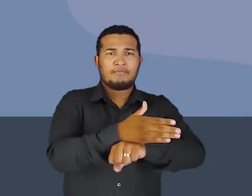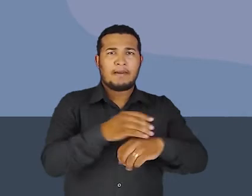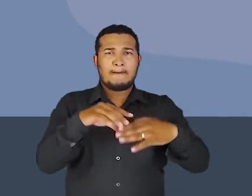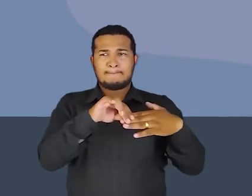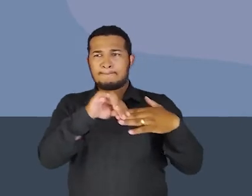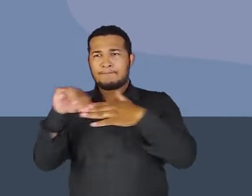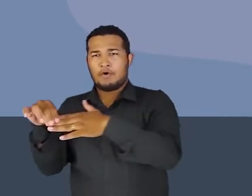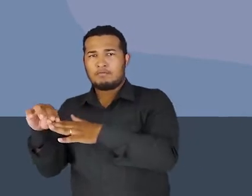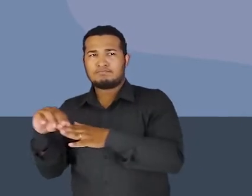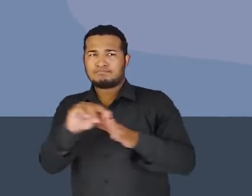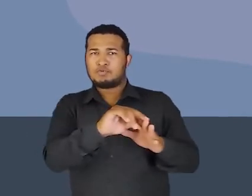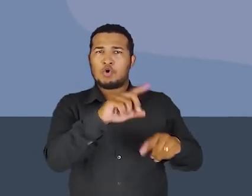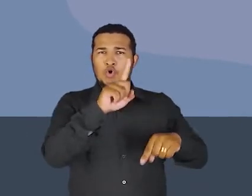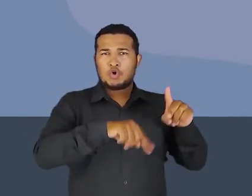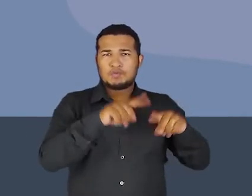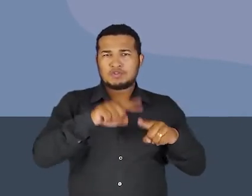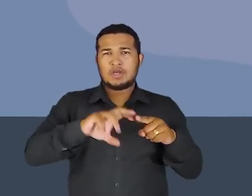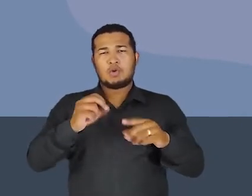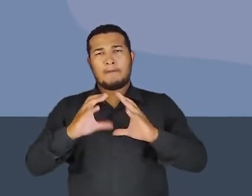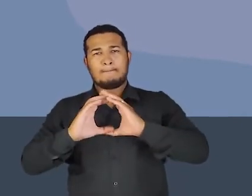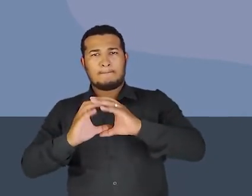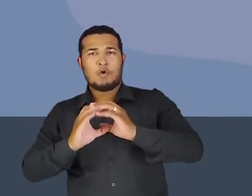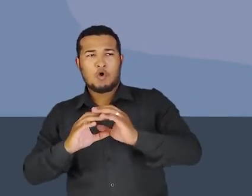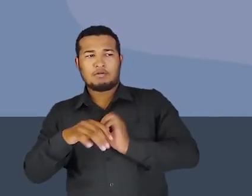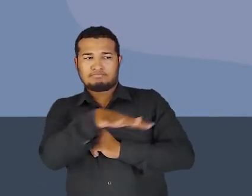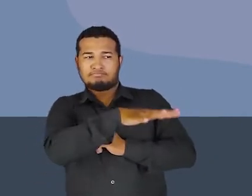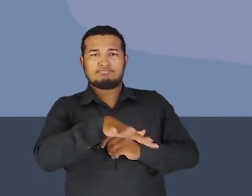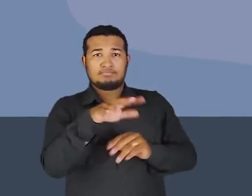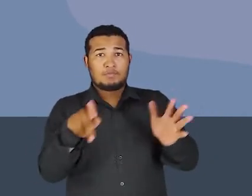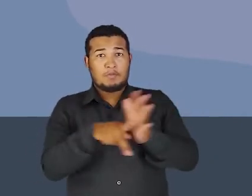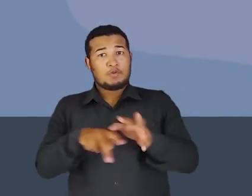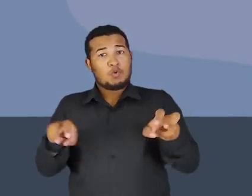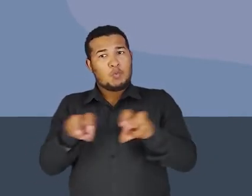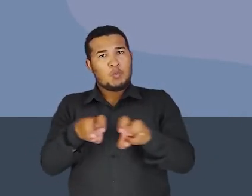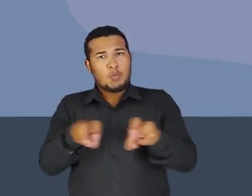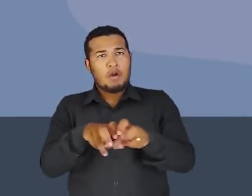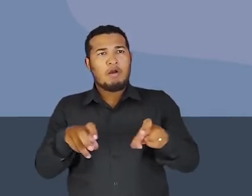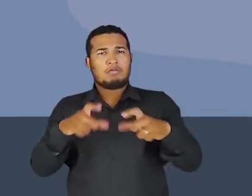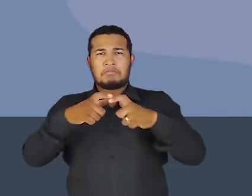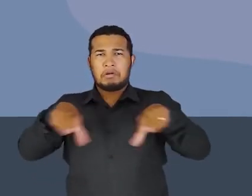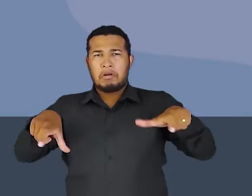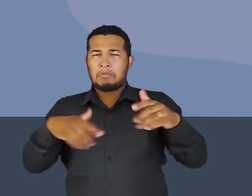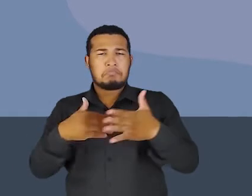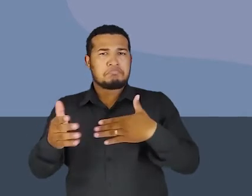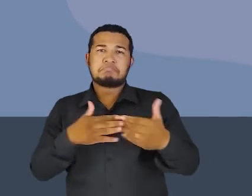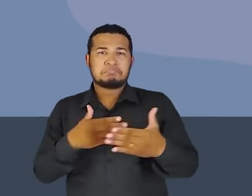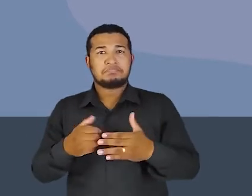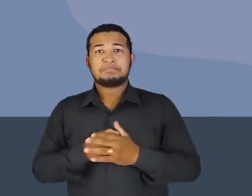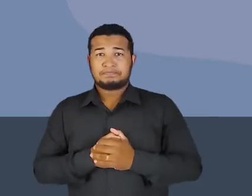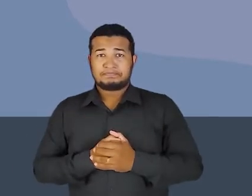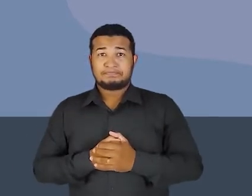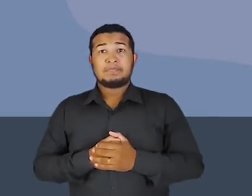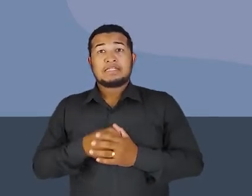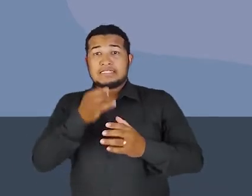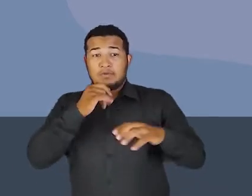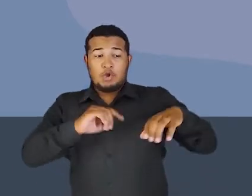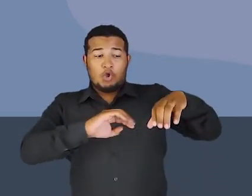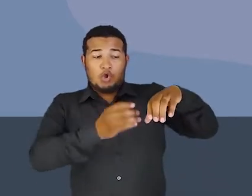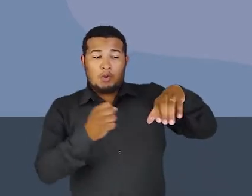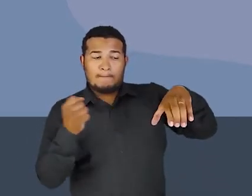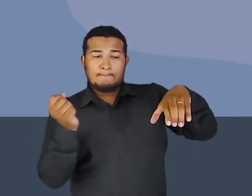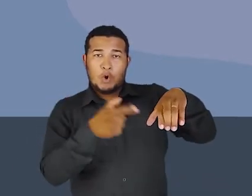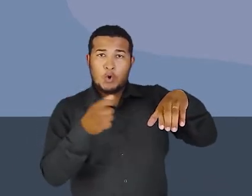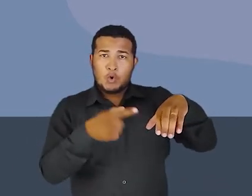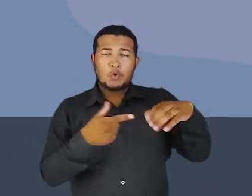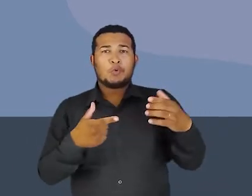ou outro objeto a uma meta ou setor da quadra, campo defendido pelos seus adversários, gol, cesta,